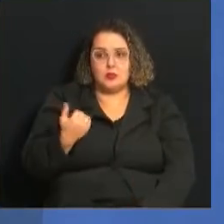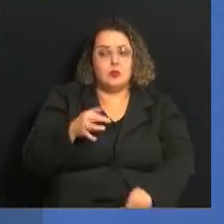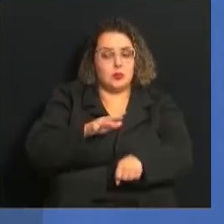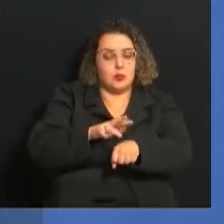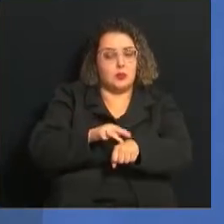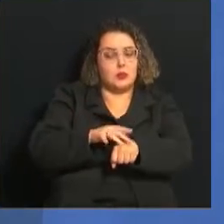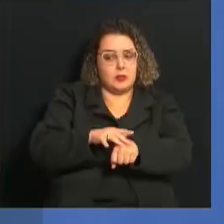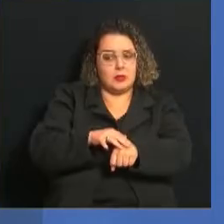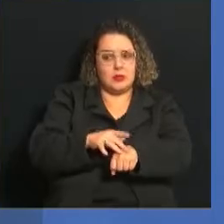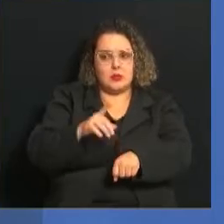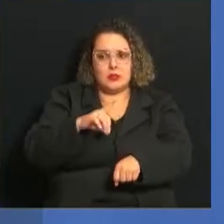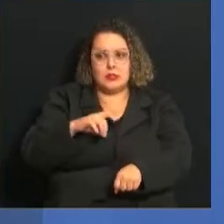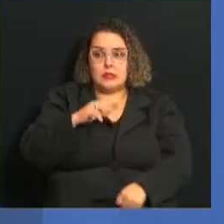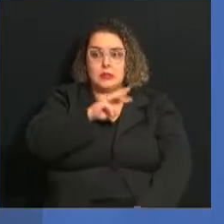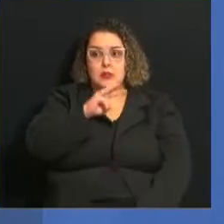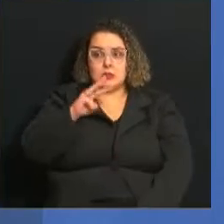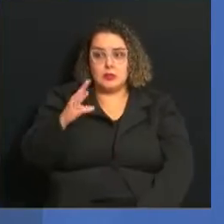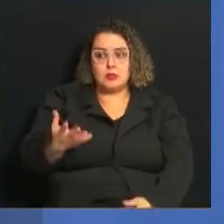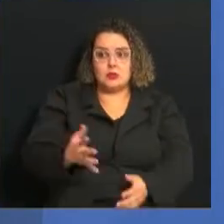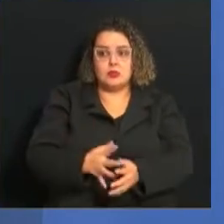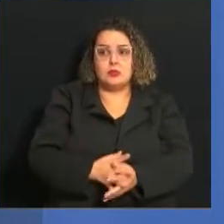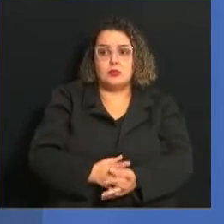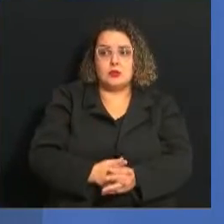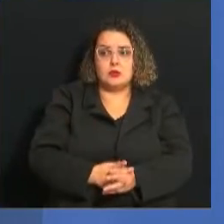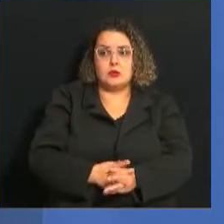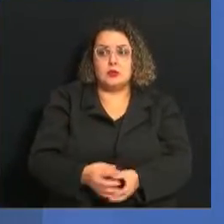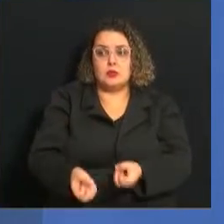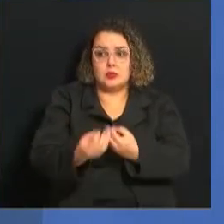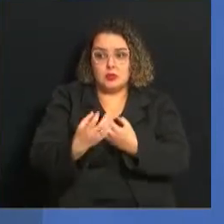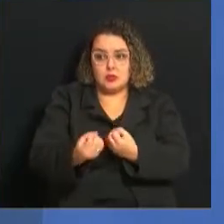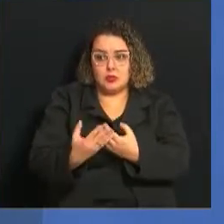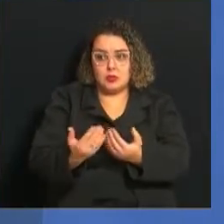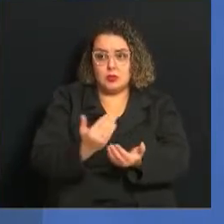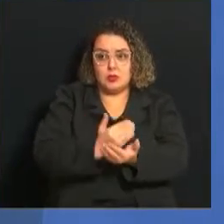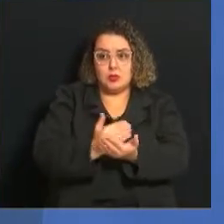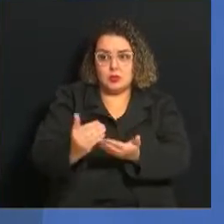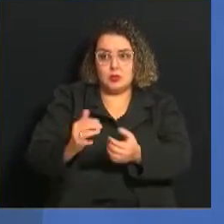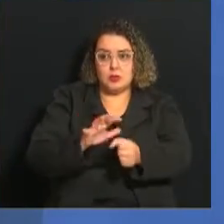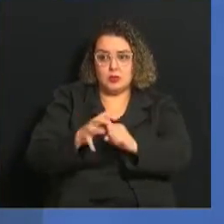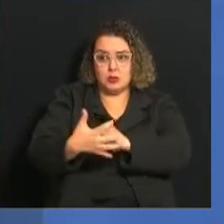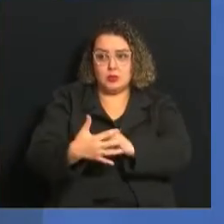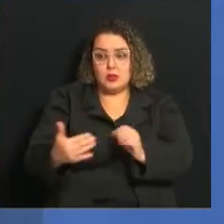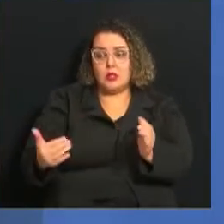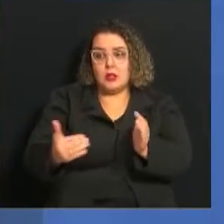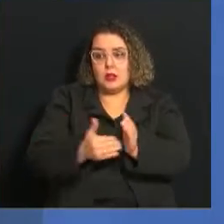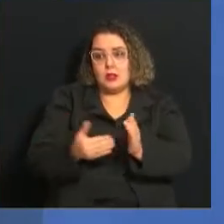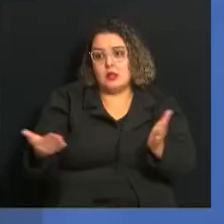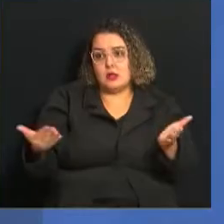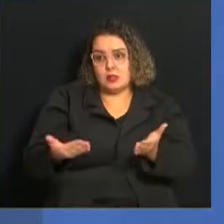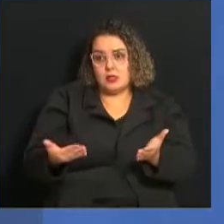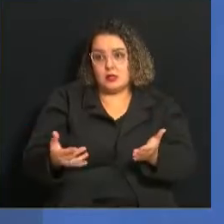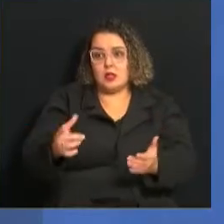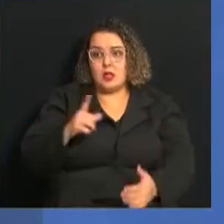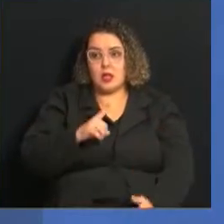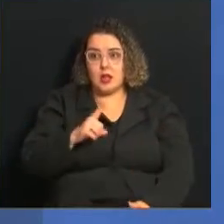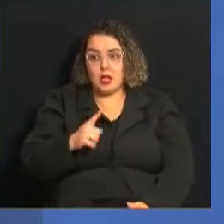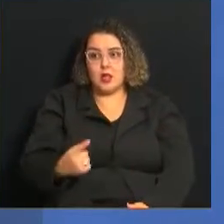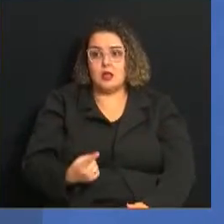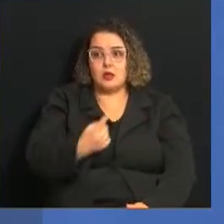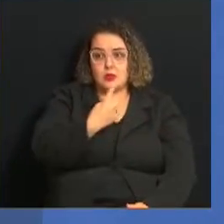gente tem lá no site, olha, a informação de que desde o início da pandemia até agora, nós temos